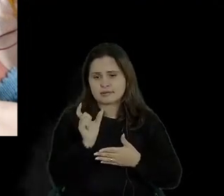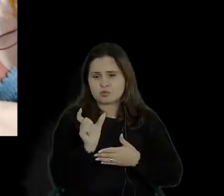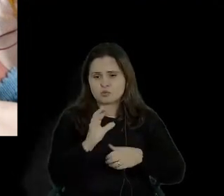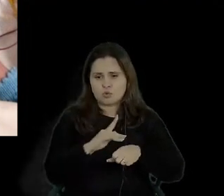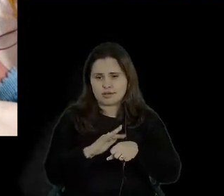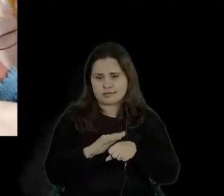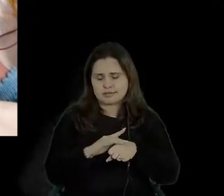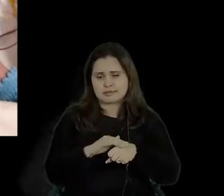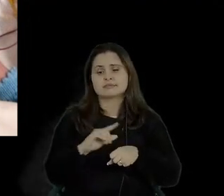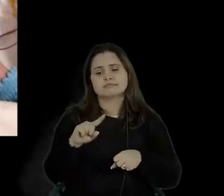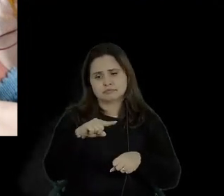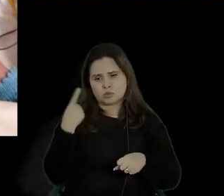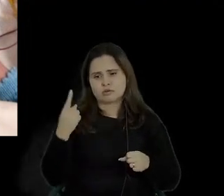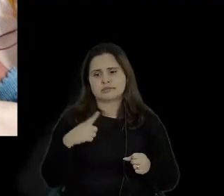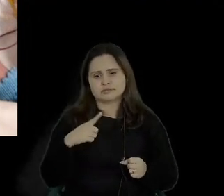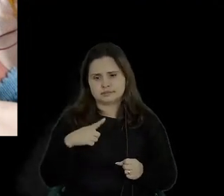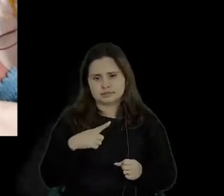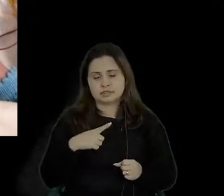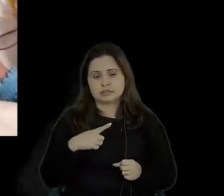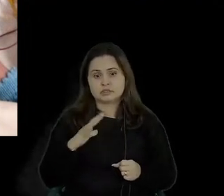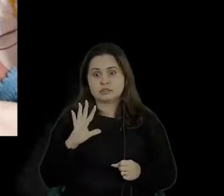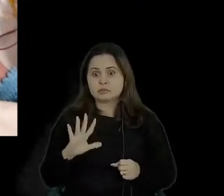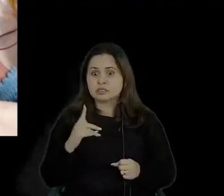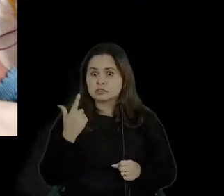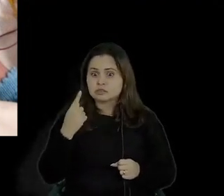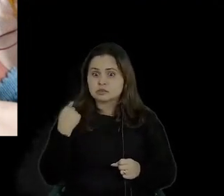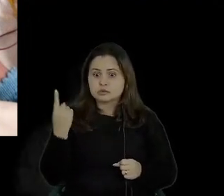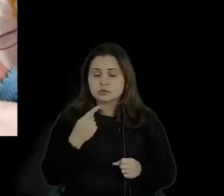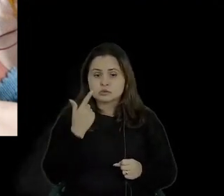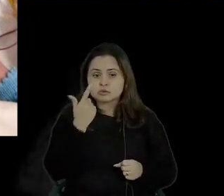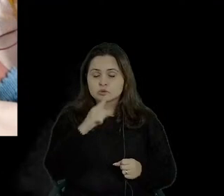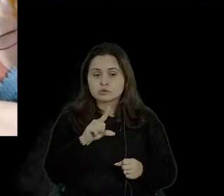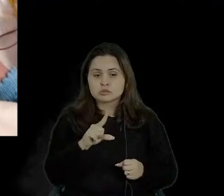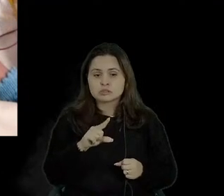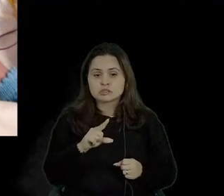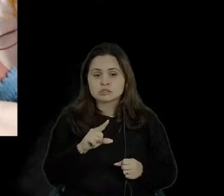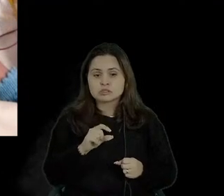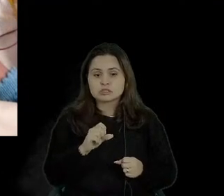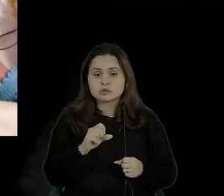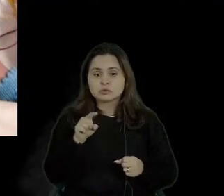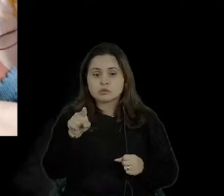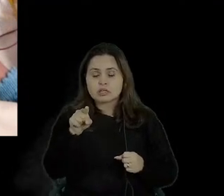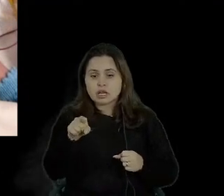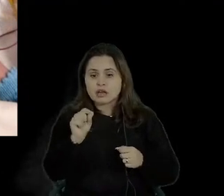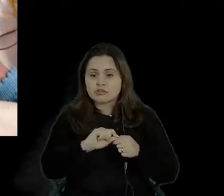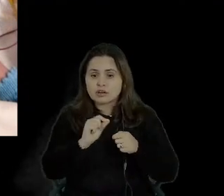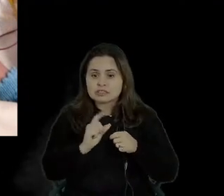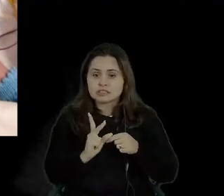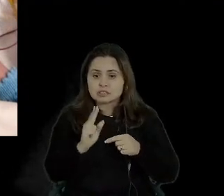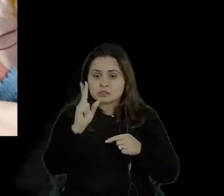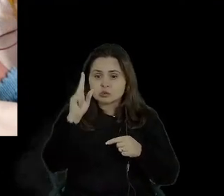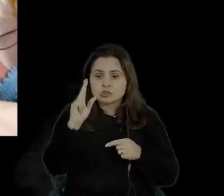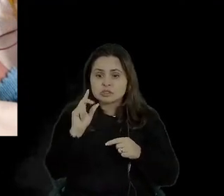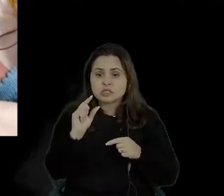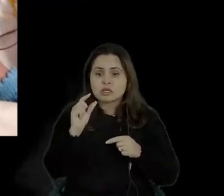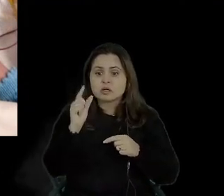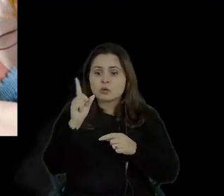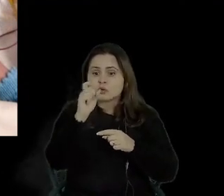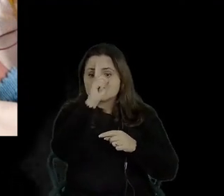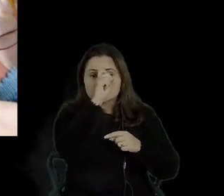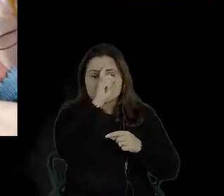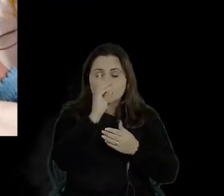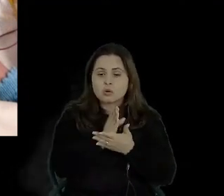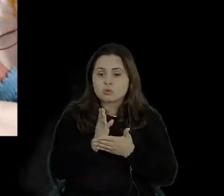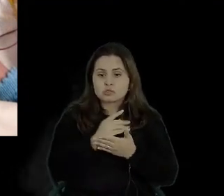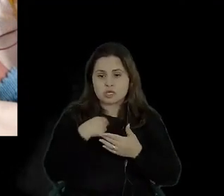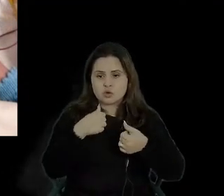conseguimos levá-lo para o maior centro de referência da América Latina. Poucos têm essa condição. E lá eu fiquei 4 meses